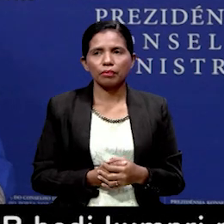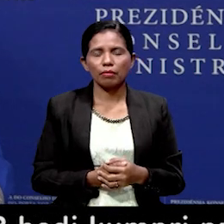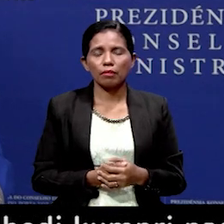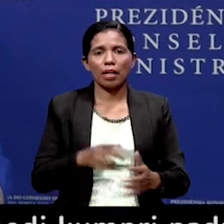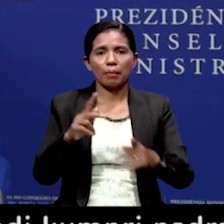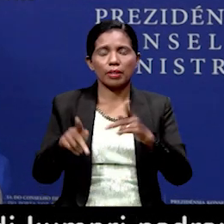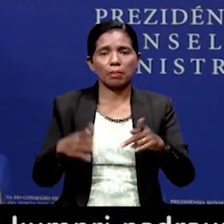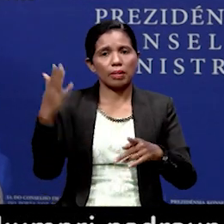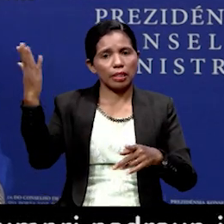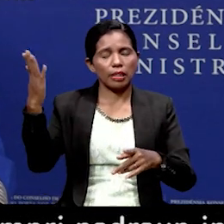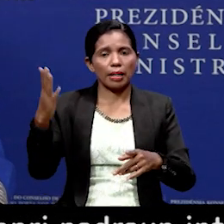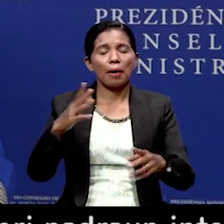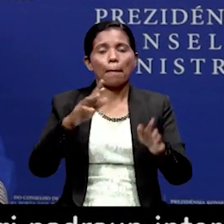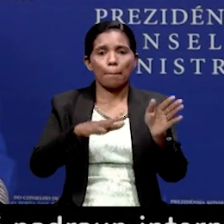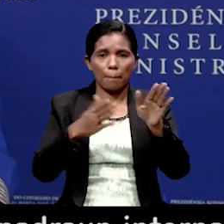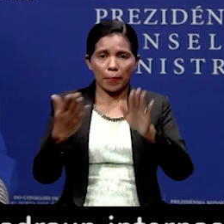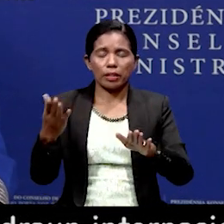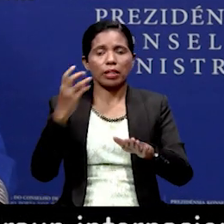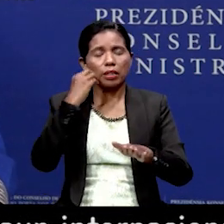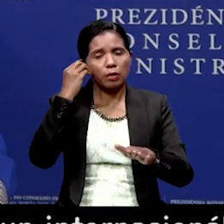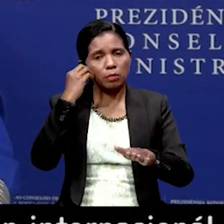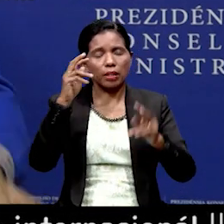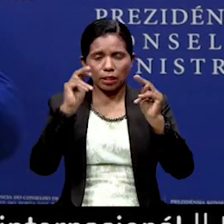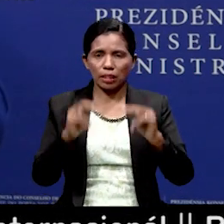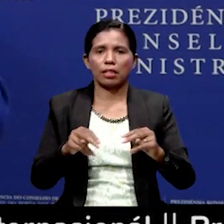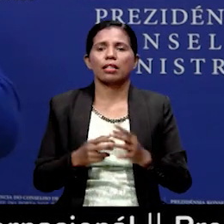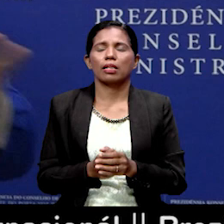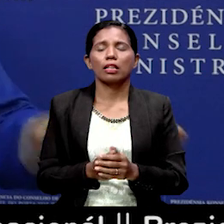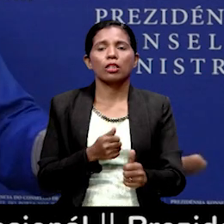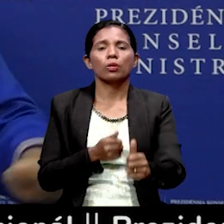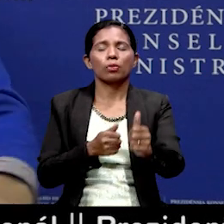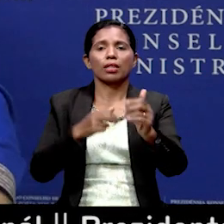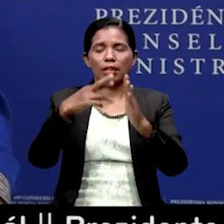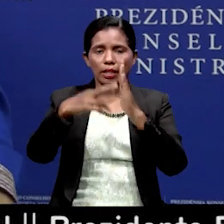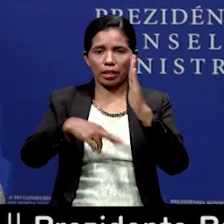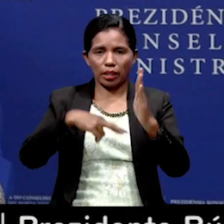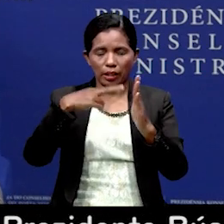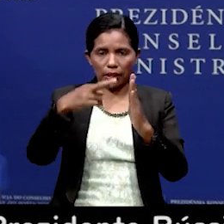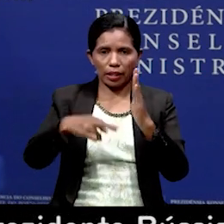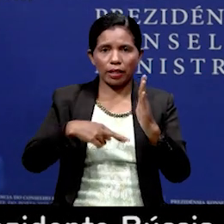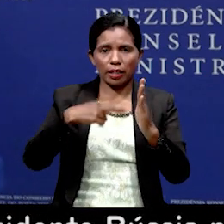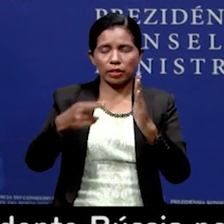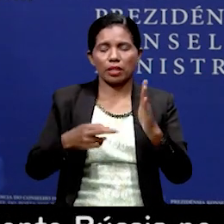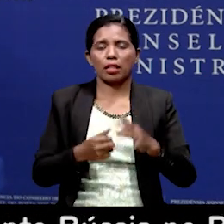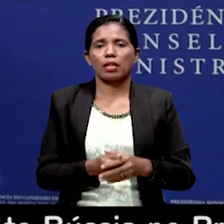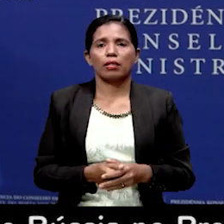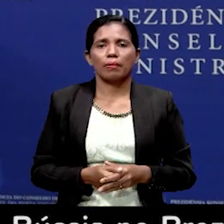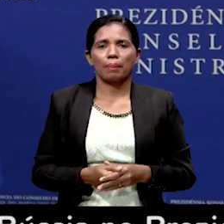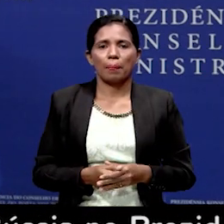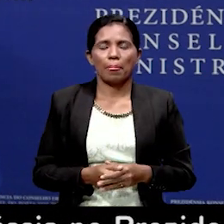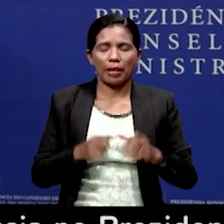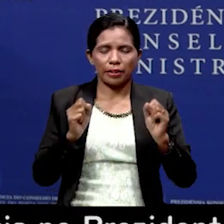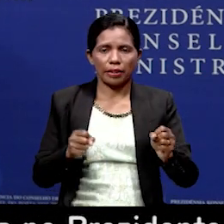mate uma cera é funeral cera sei tem que cumprir regra cera nível maca